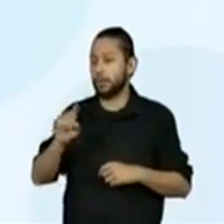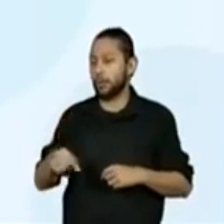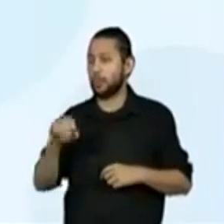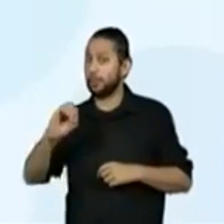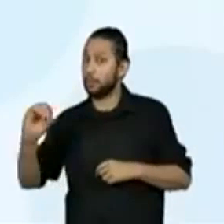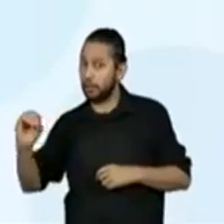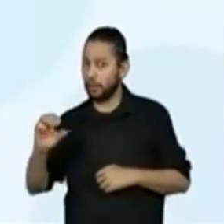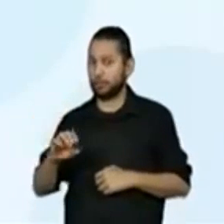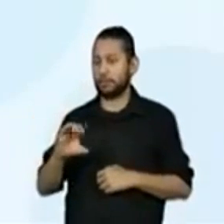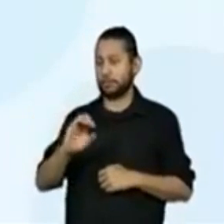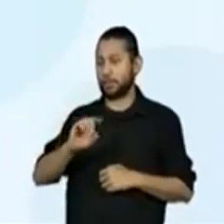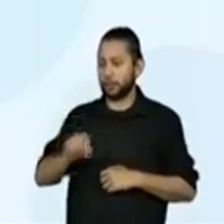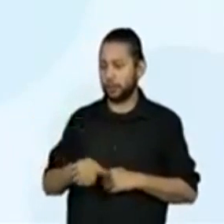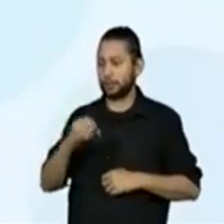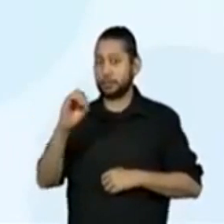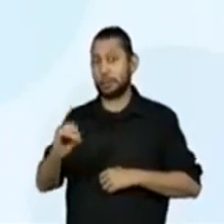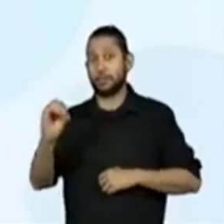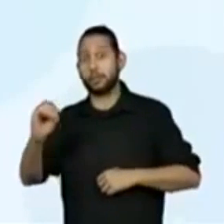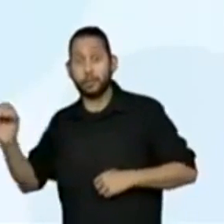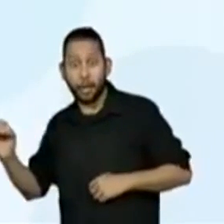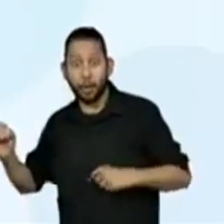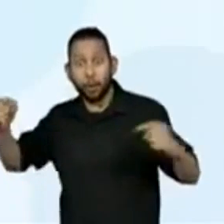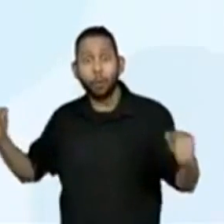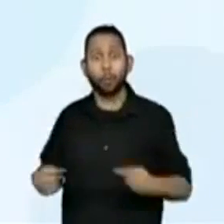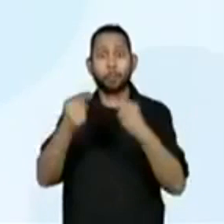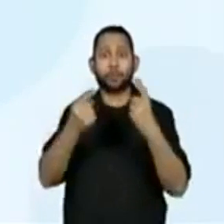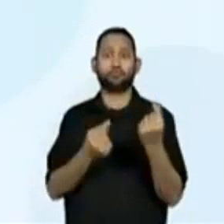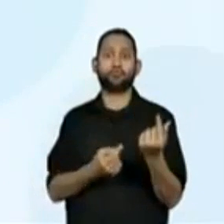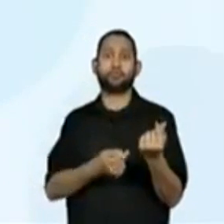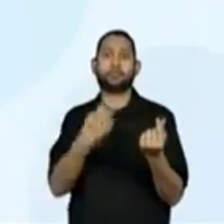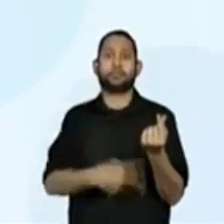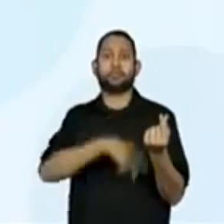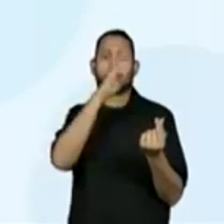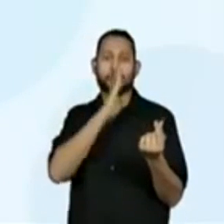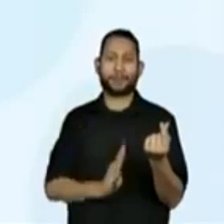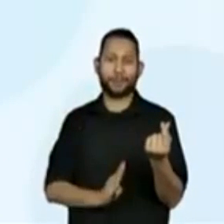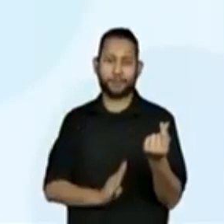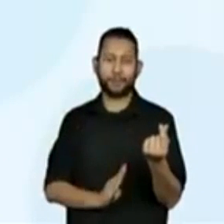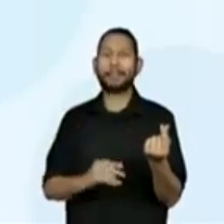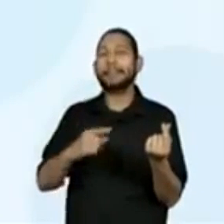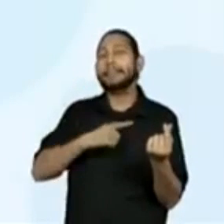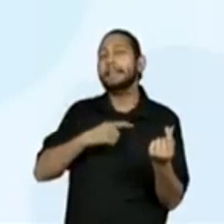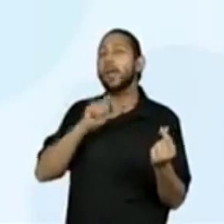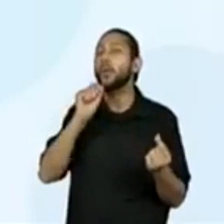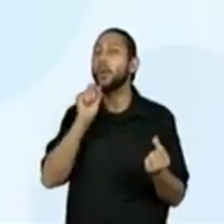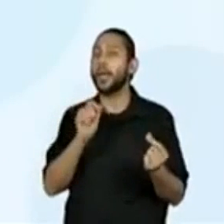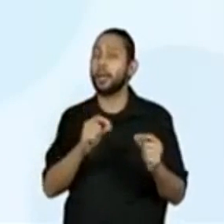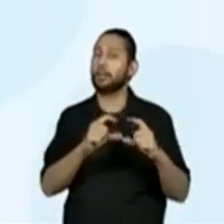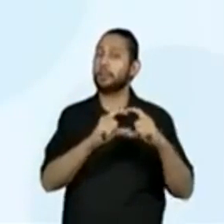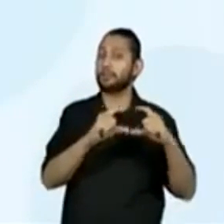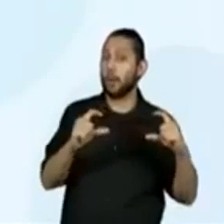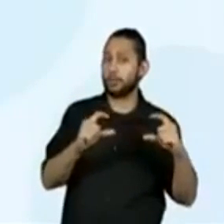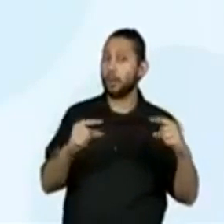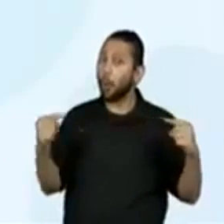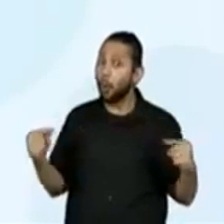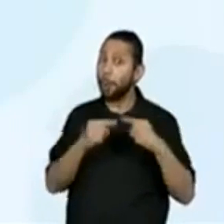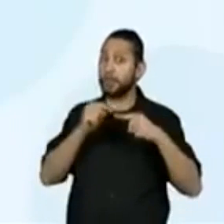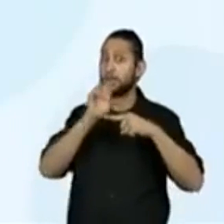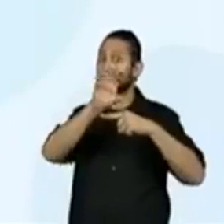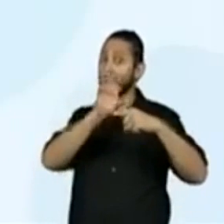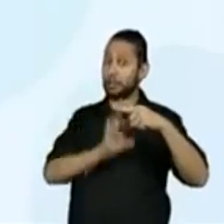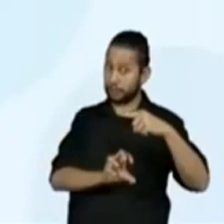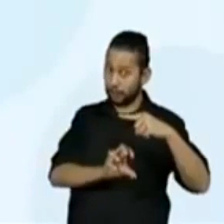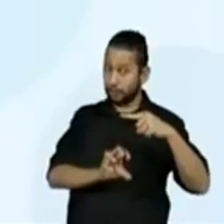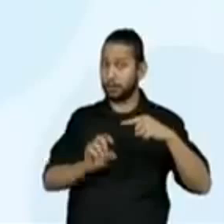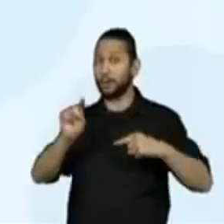com a representação do sistema monetário brasileiro, estabelecendo relações entre representação fracionária e